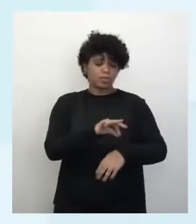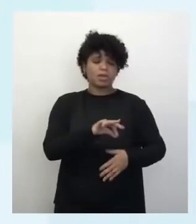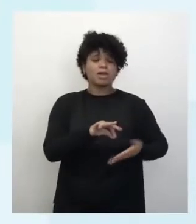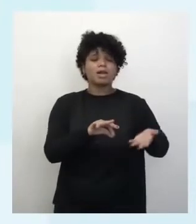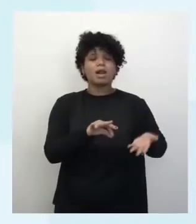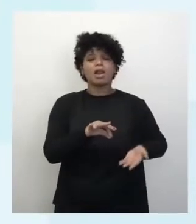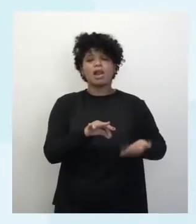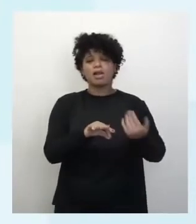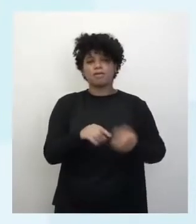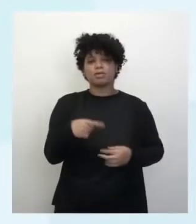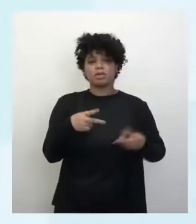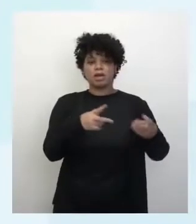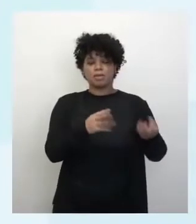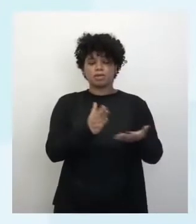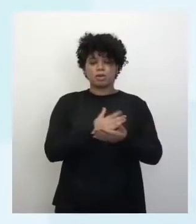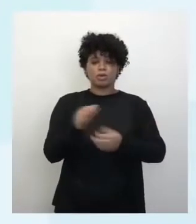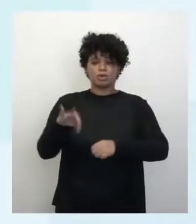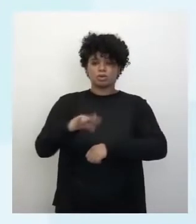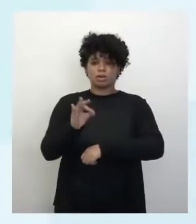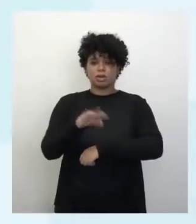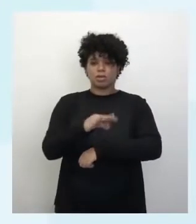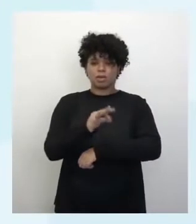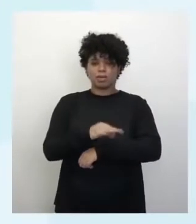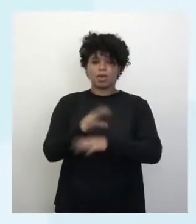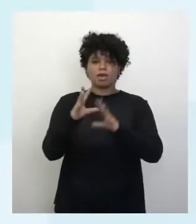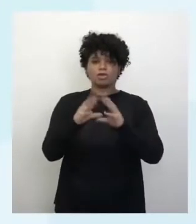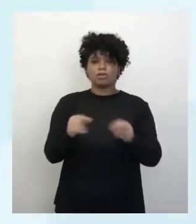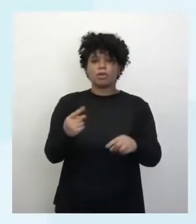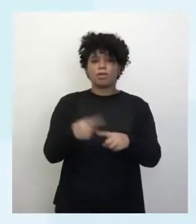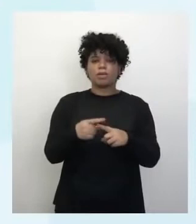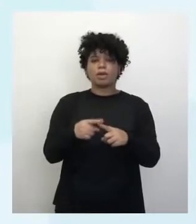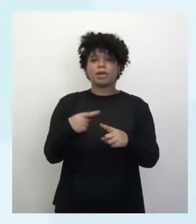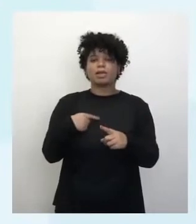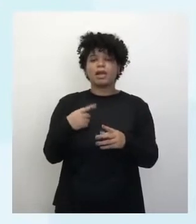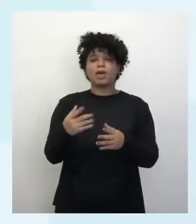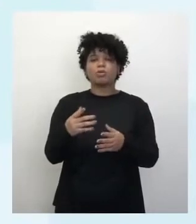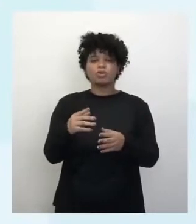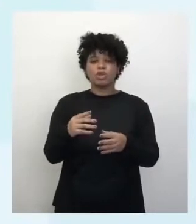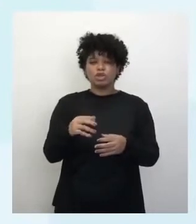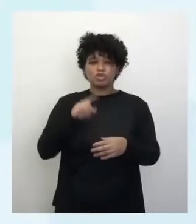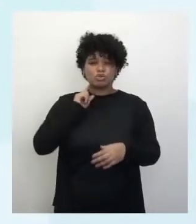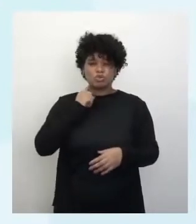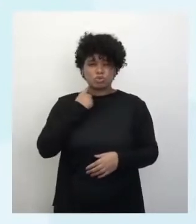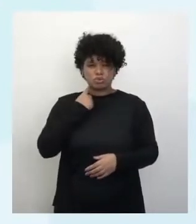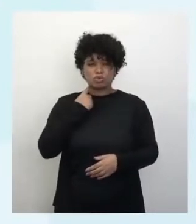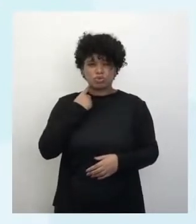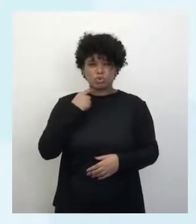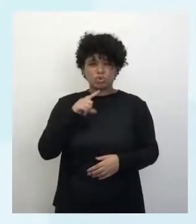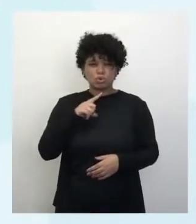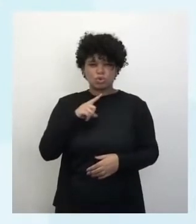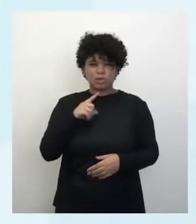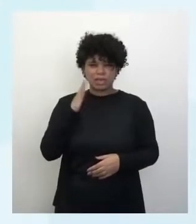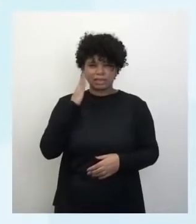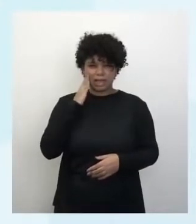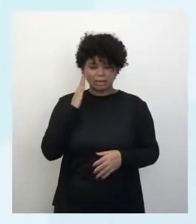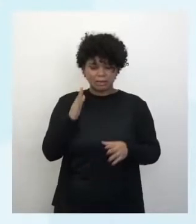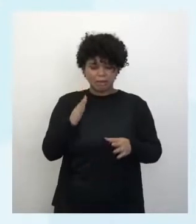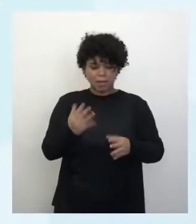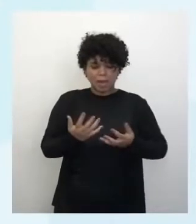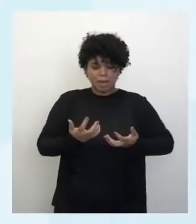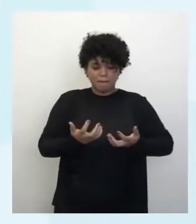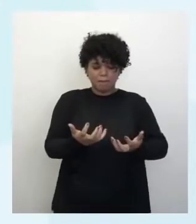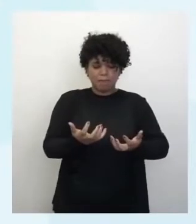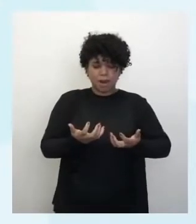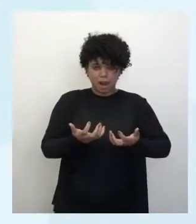muitas espécies de abelhas têm sucumbido devido à intoxicação por agrotóxicos, que danificam o seu sistema imunitário e